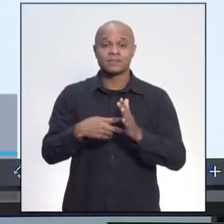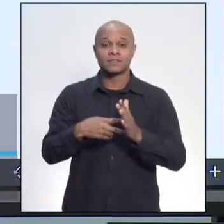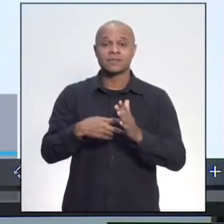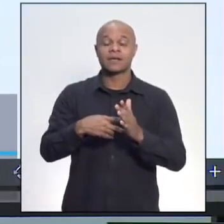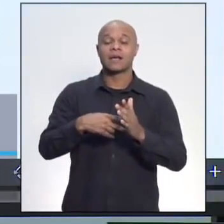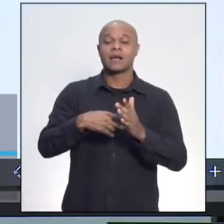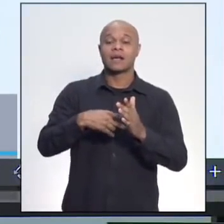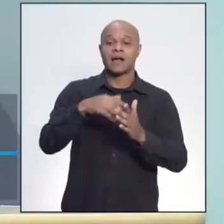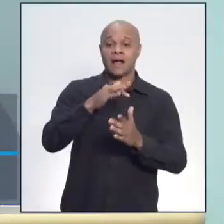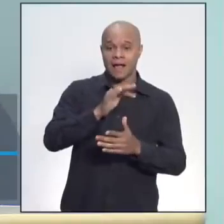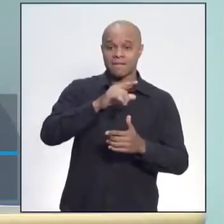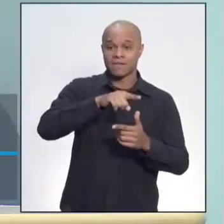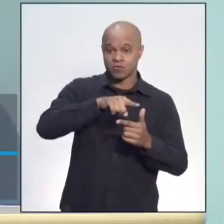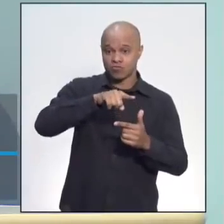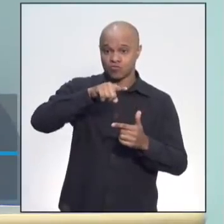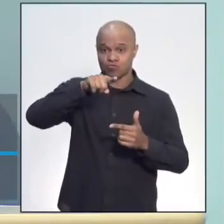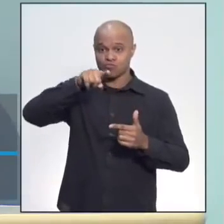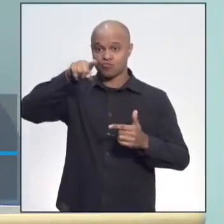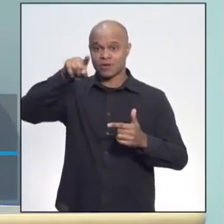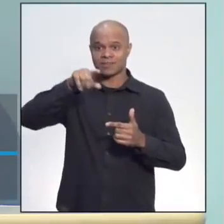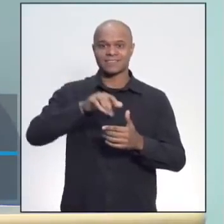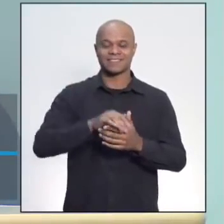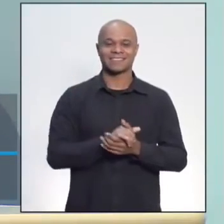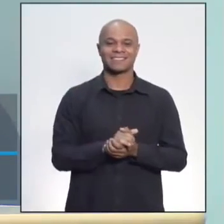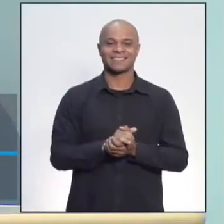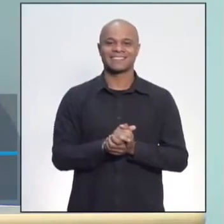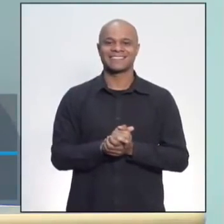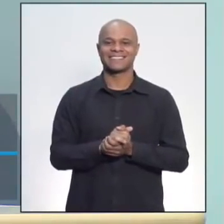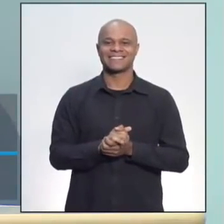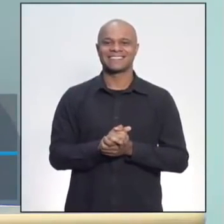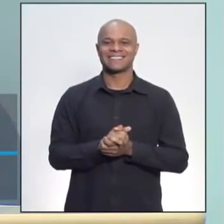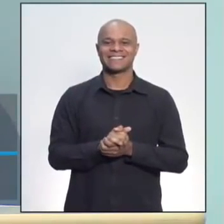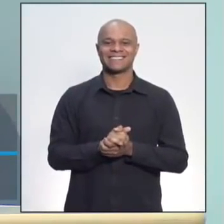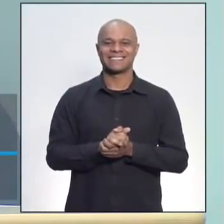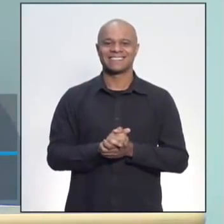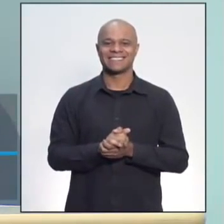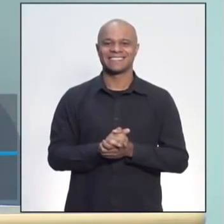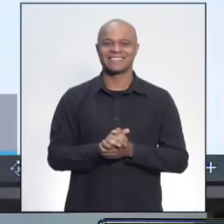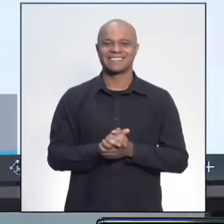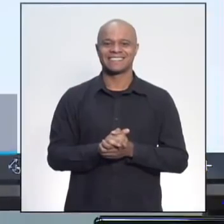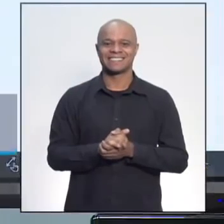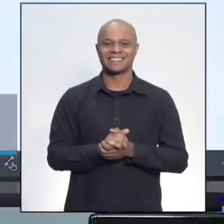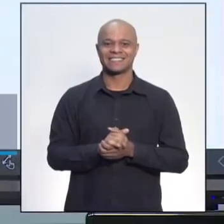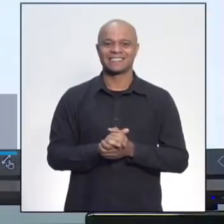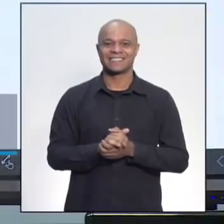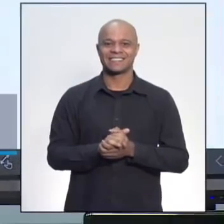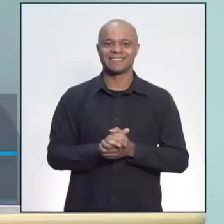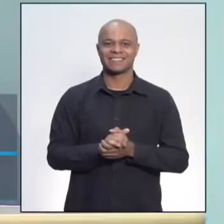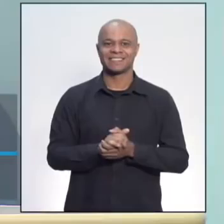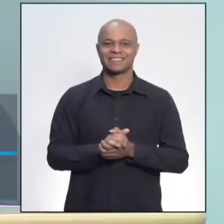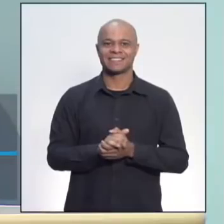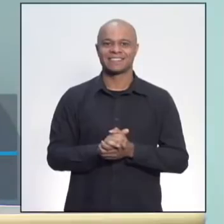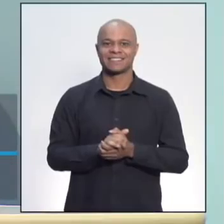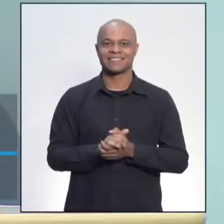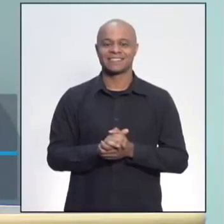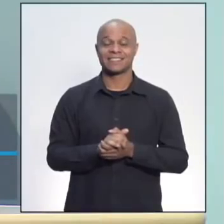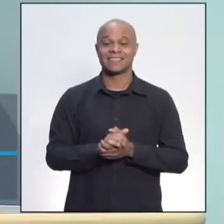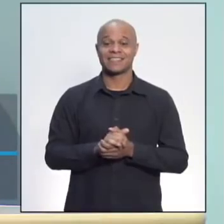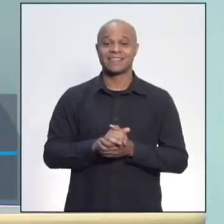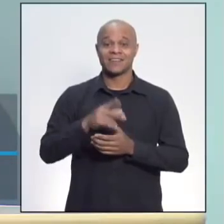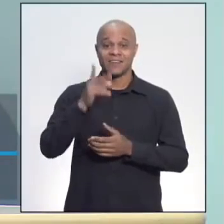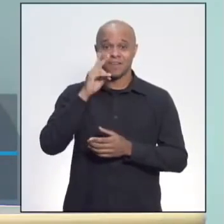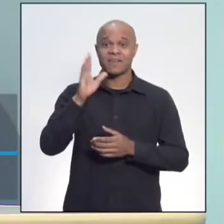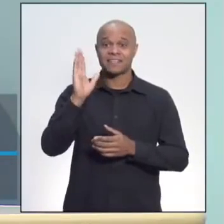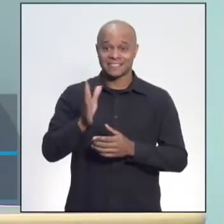Professora Inês, vamos conseguir passar a próxima? Eu acho que não dá mais tempo, né? Ou dá para fazer sim? Dá, atividade 5, né? Vamos direto para a atividade